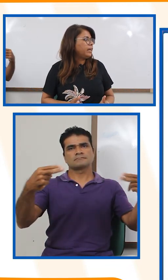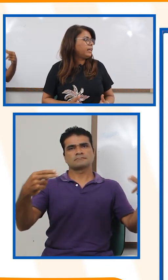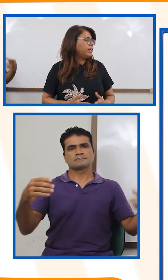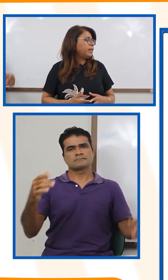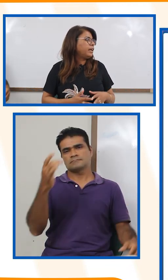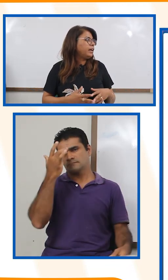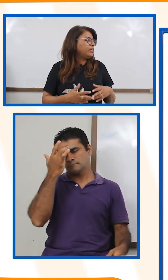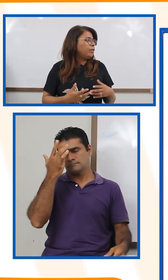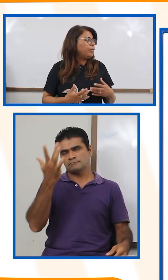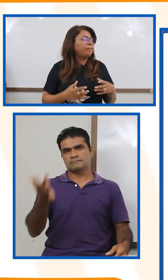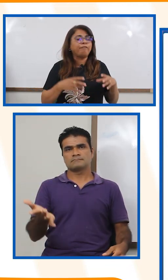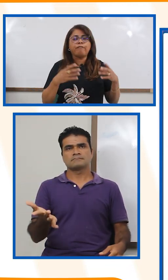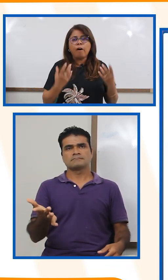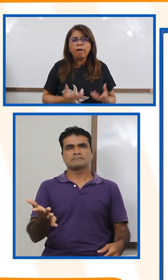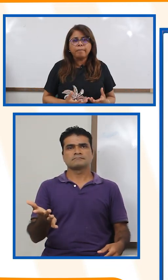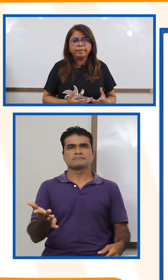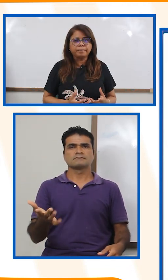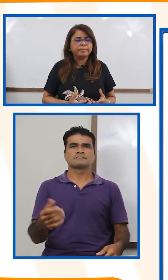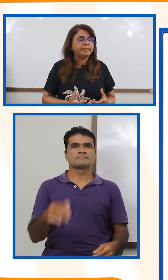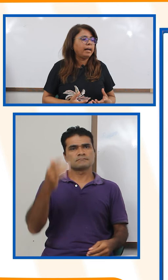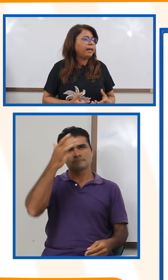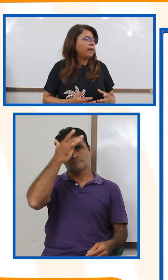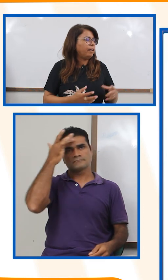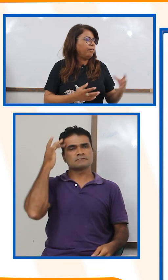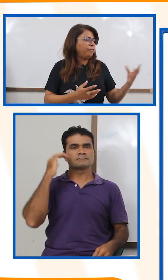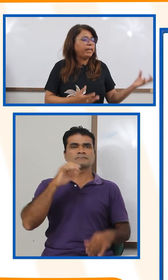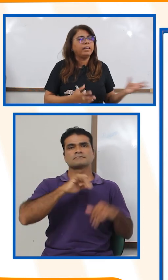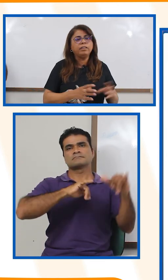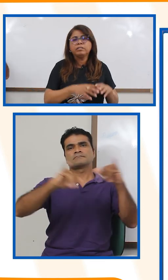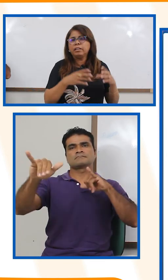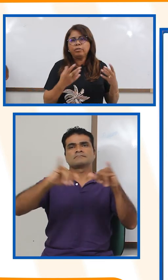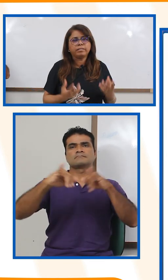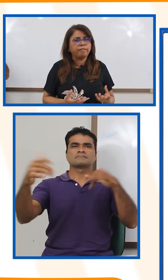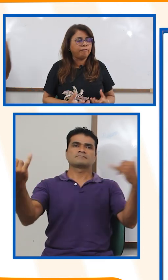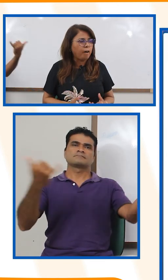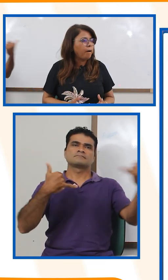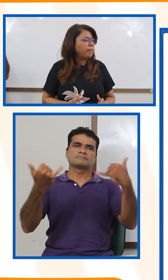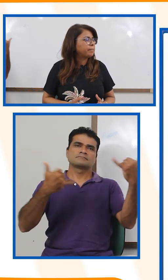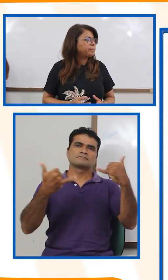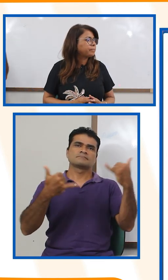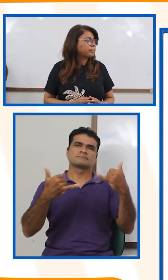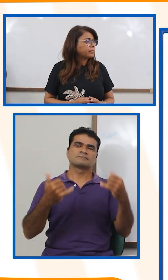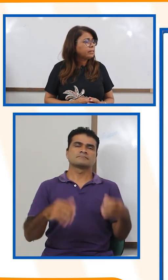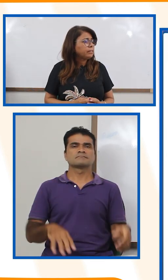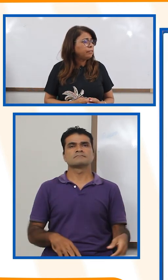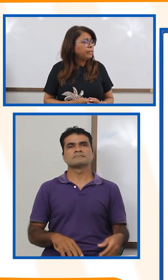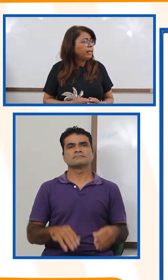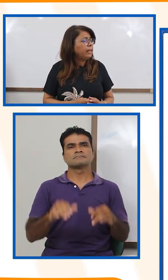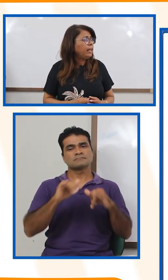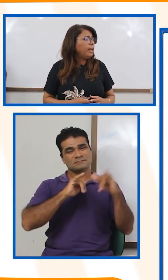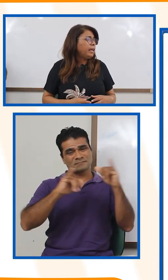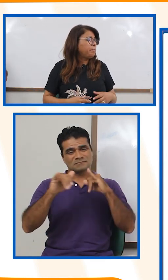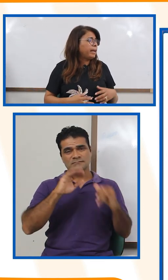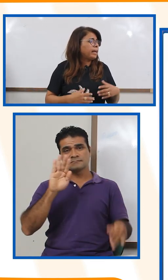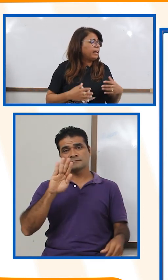facilitado, né, e que ganhou forma, tá? O fake news ganhou essa forma,